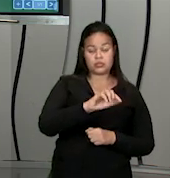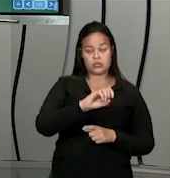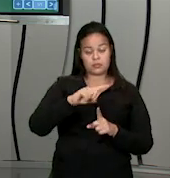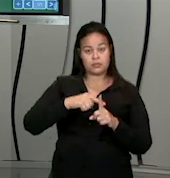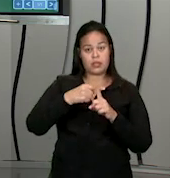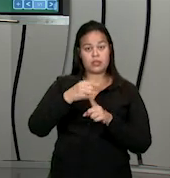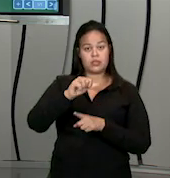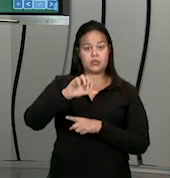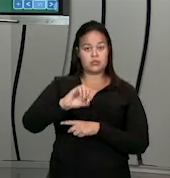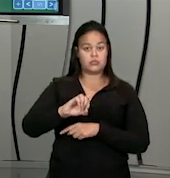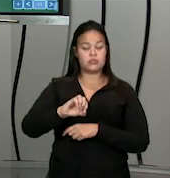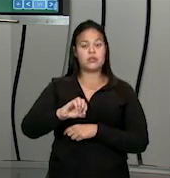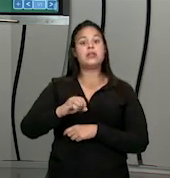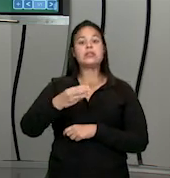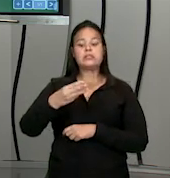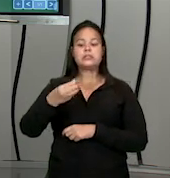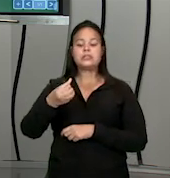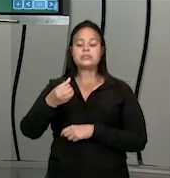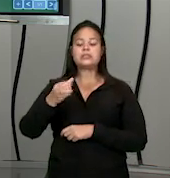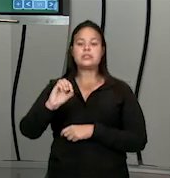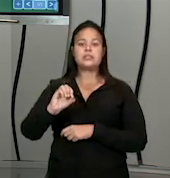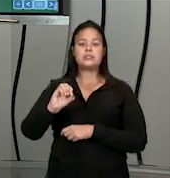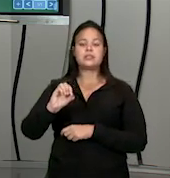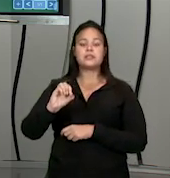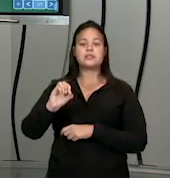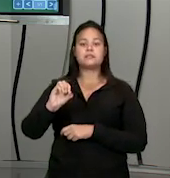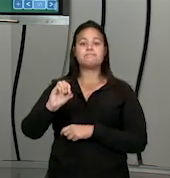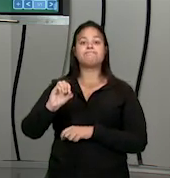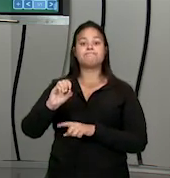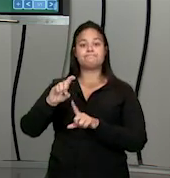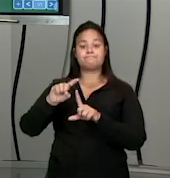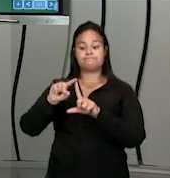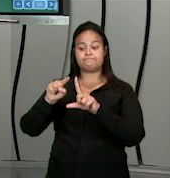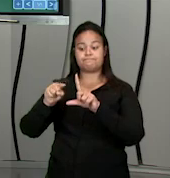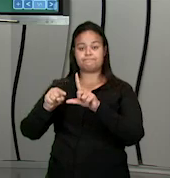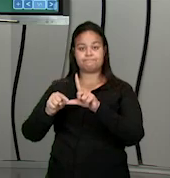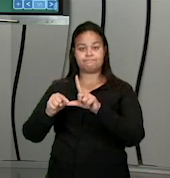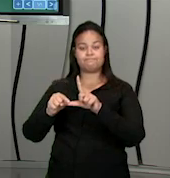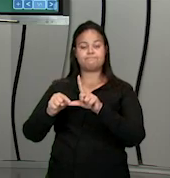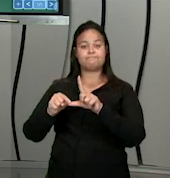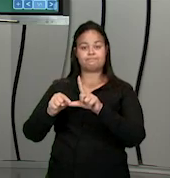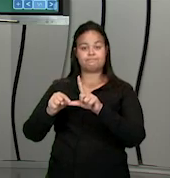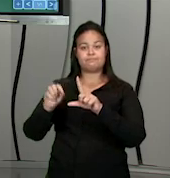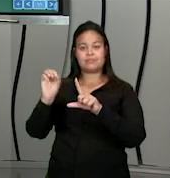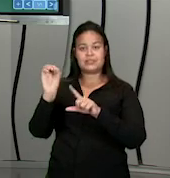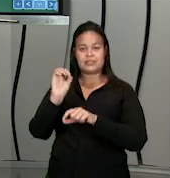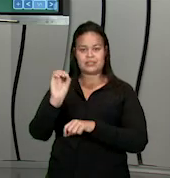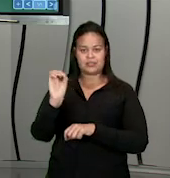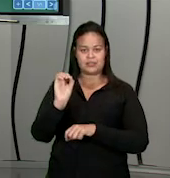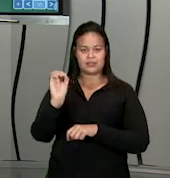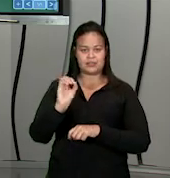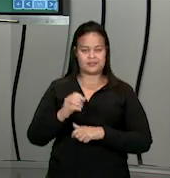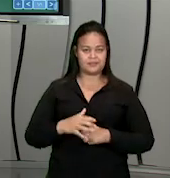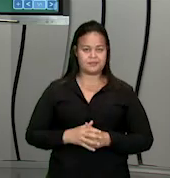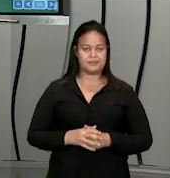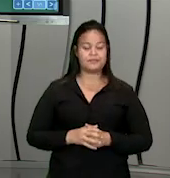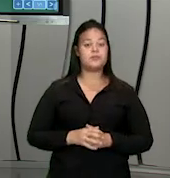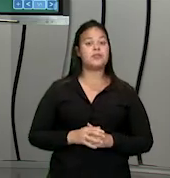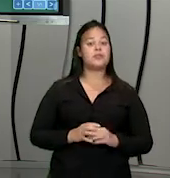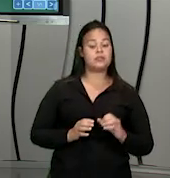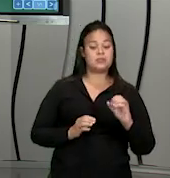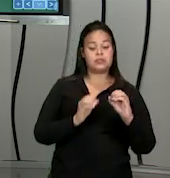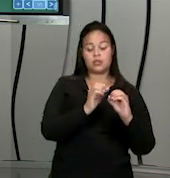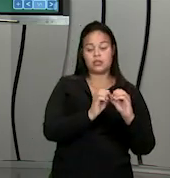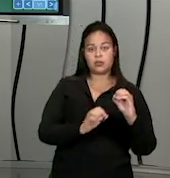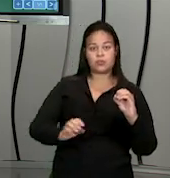dar 360 graus. Então, a gente entende aqui ó, que o círculo cronométrico vai de 0